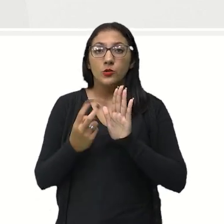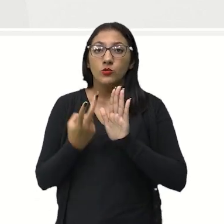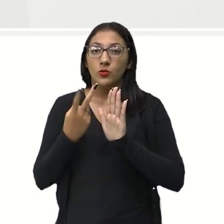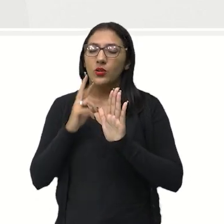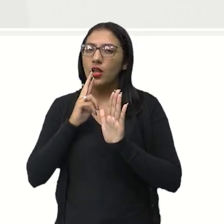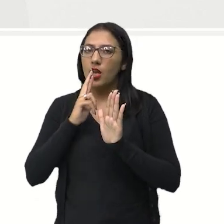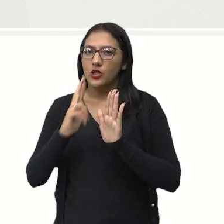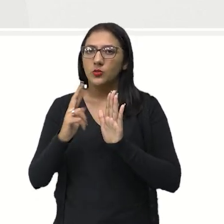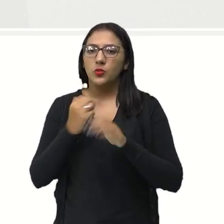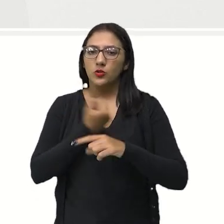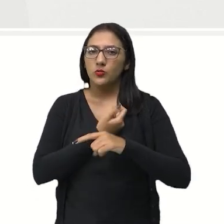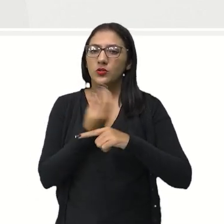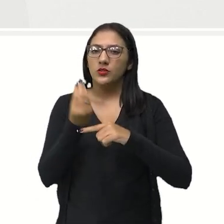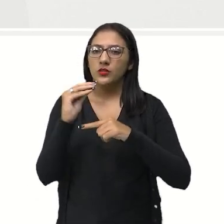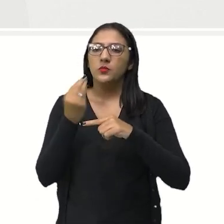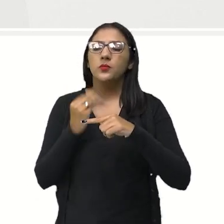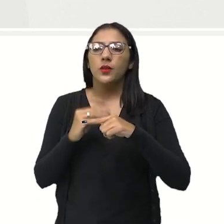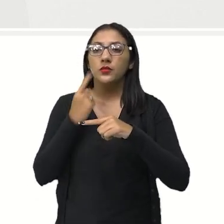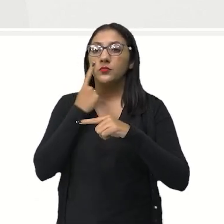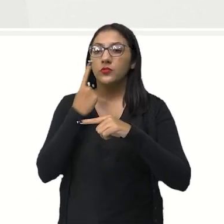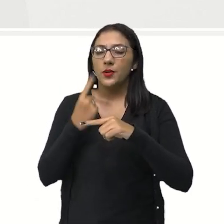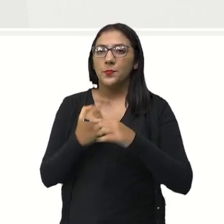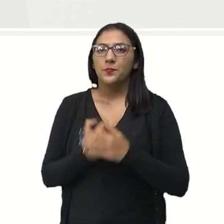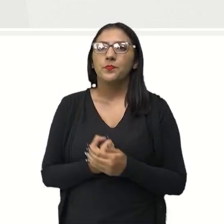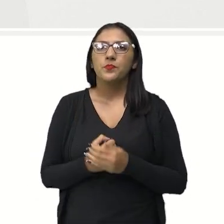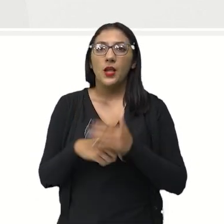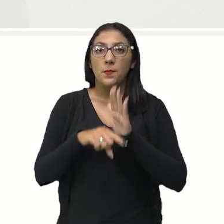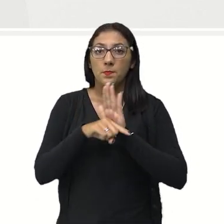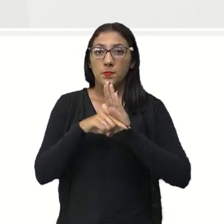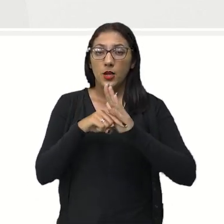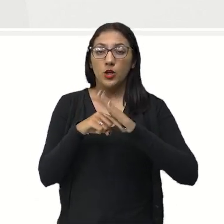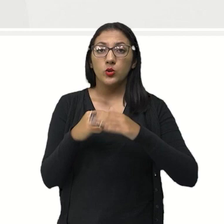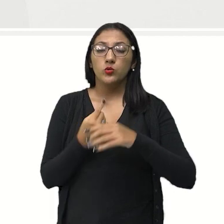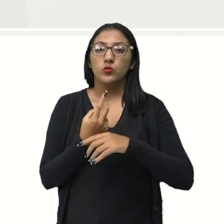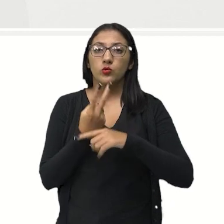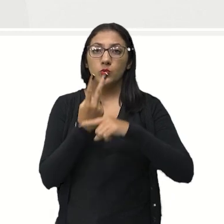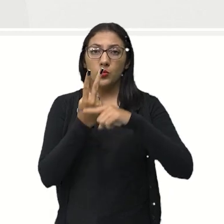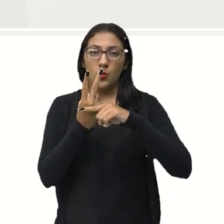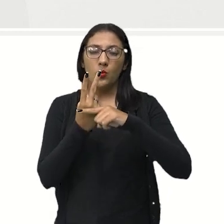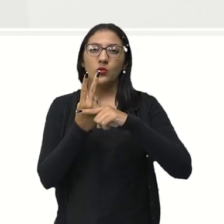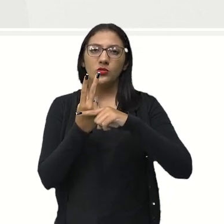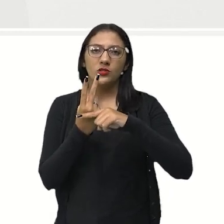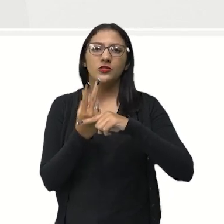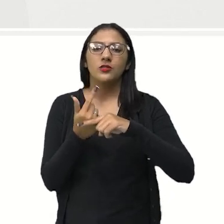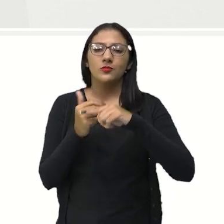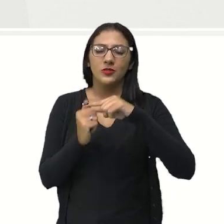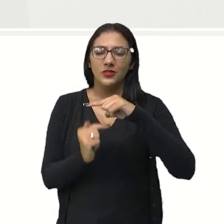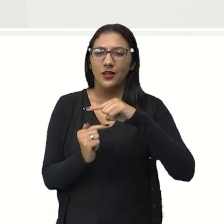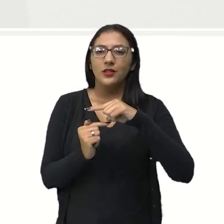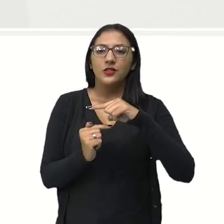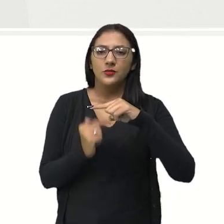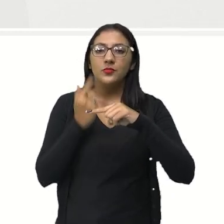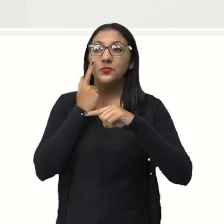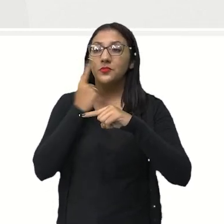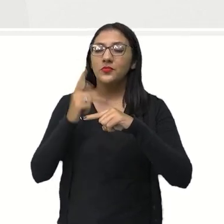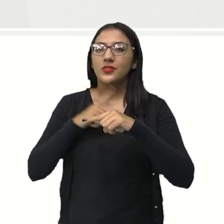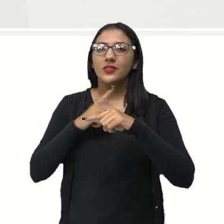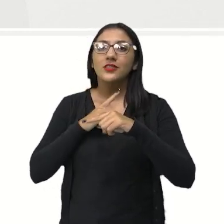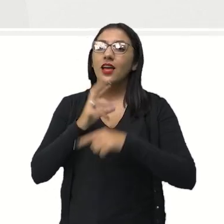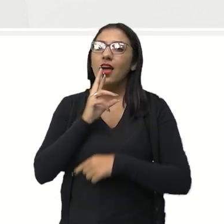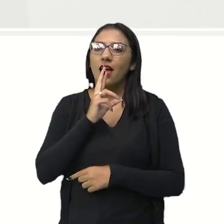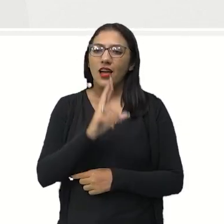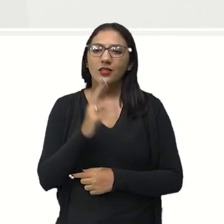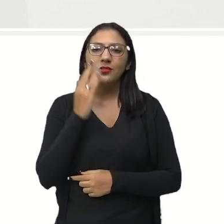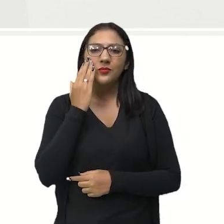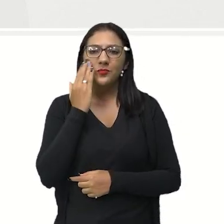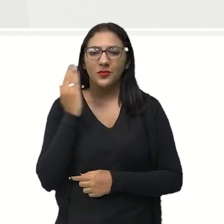né? Então, 2 negativo sobre 7, que é o resultado que nós temos